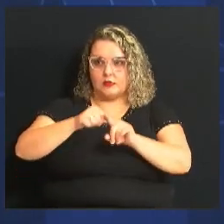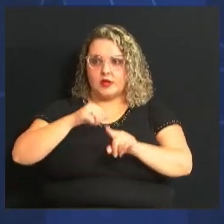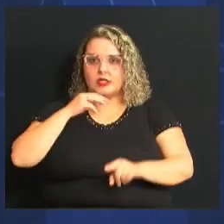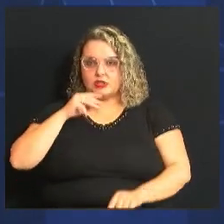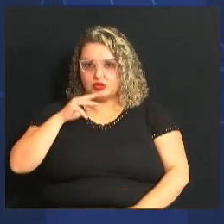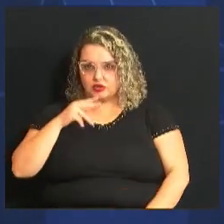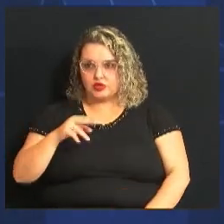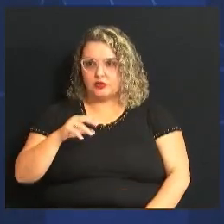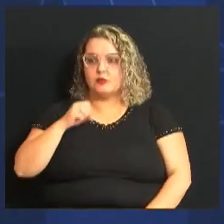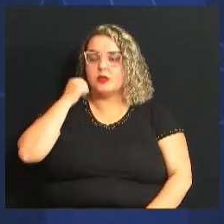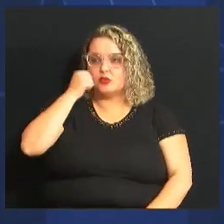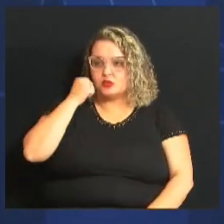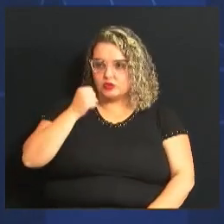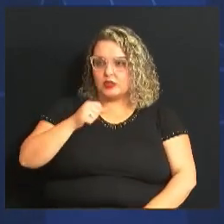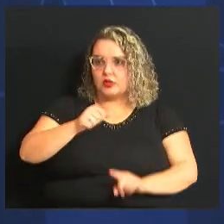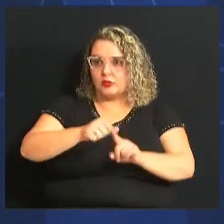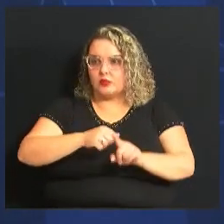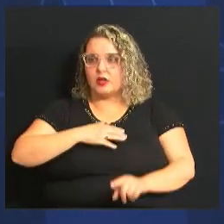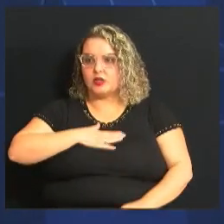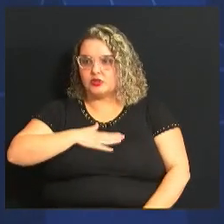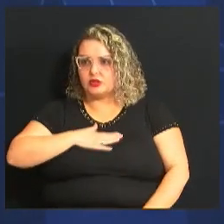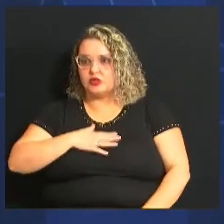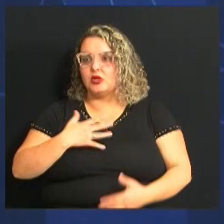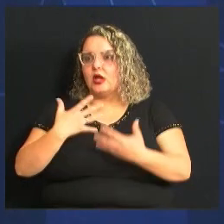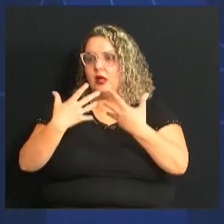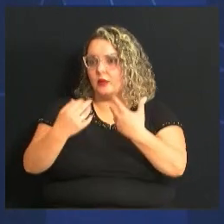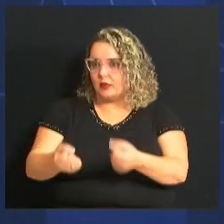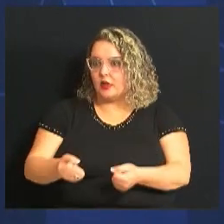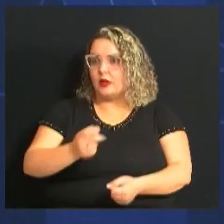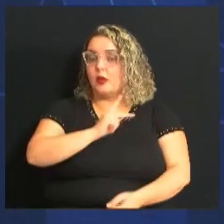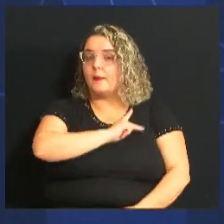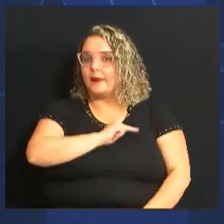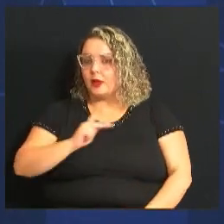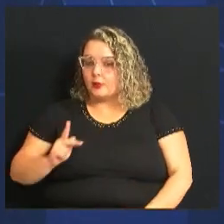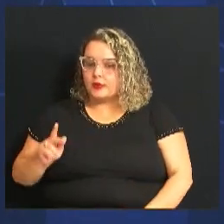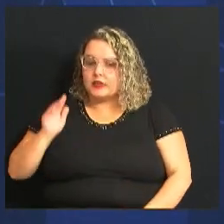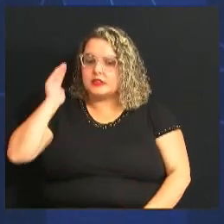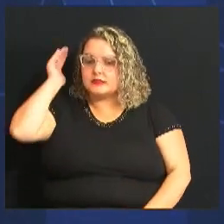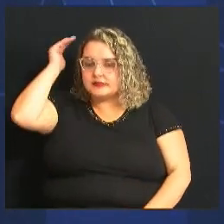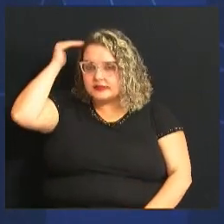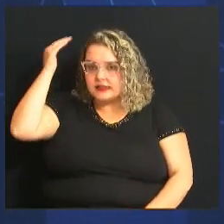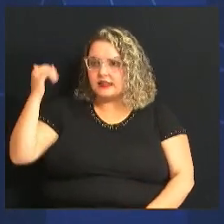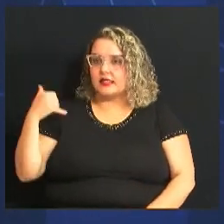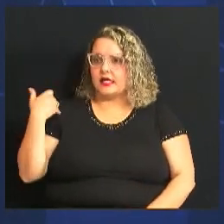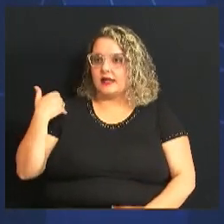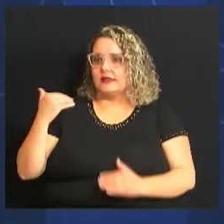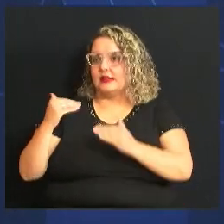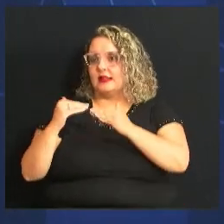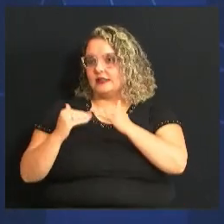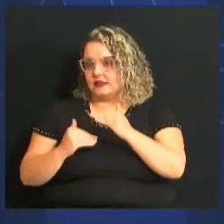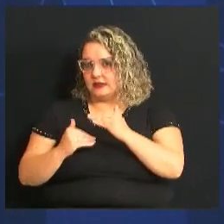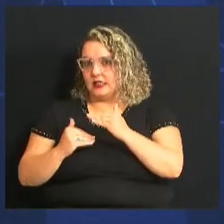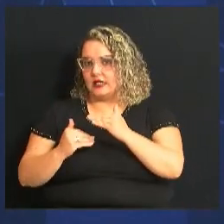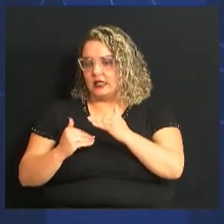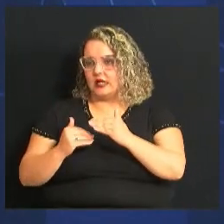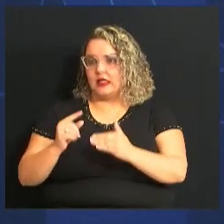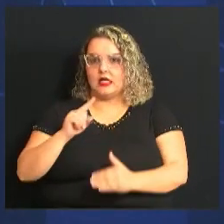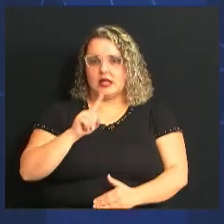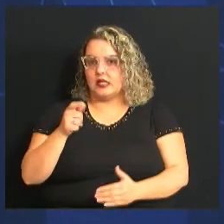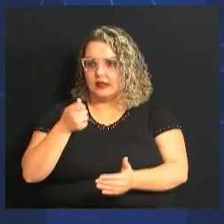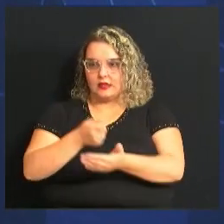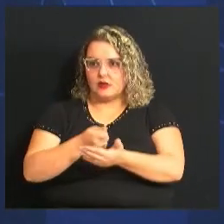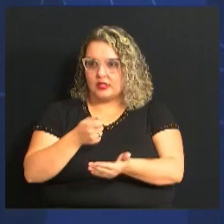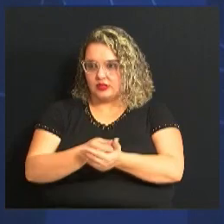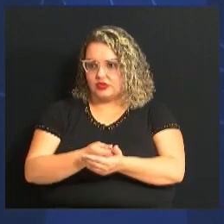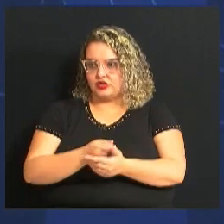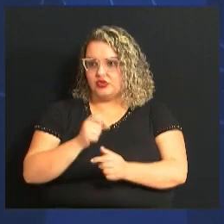em agosto e depois foi sancionada pelo presidente da República, a idade mínima, ela não é exigida de quem